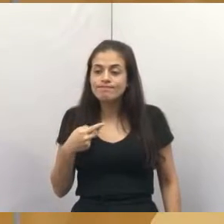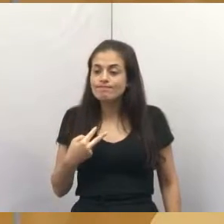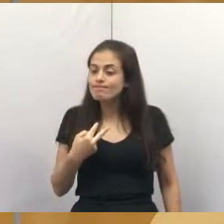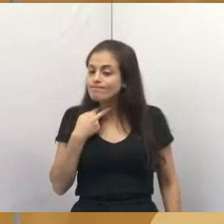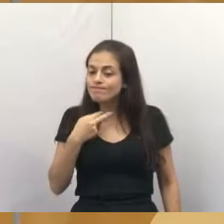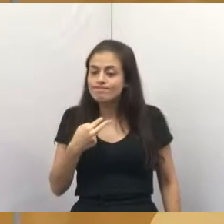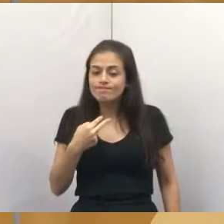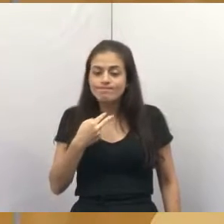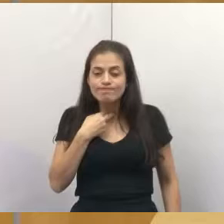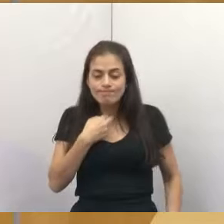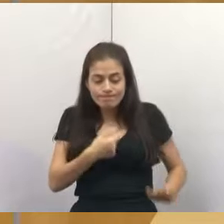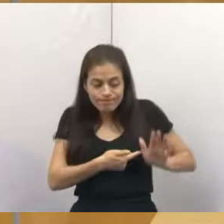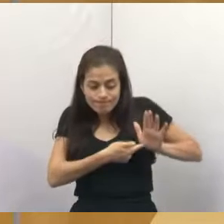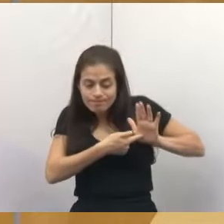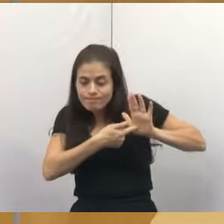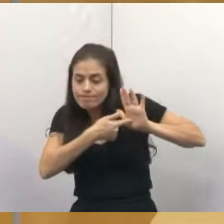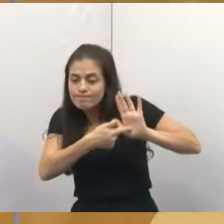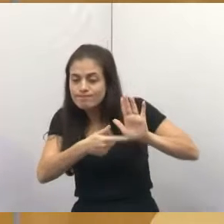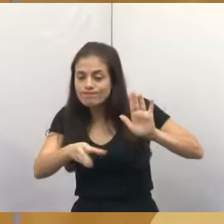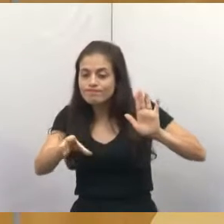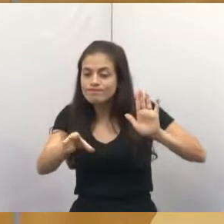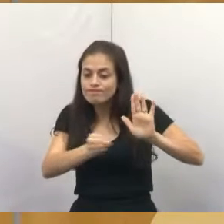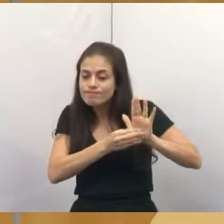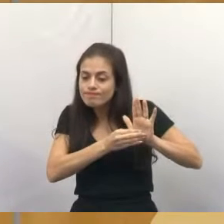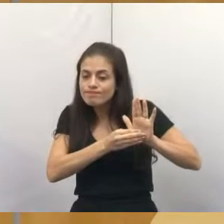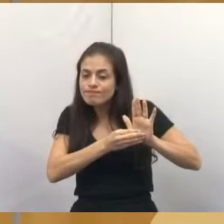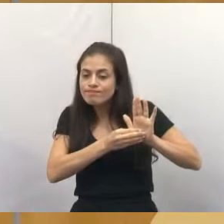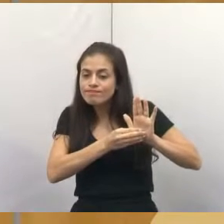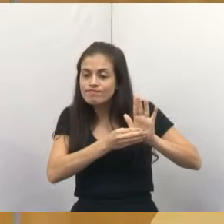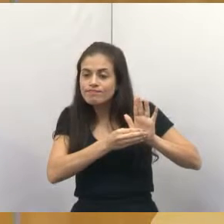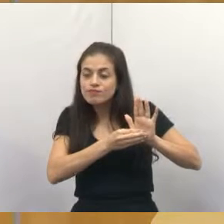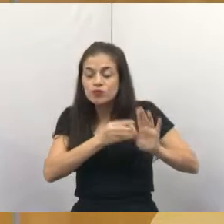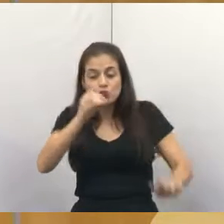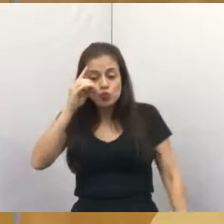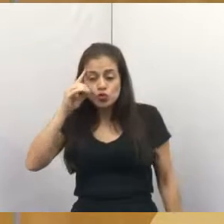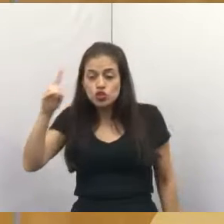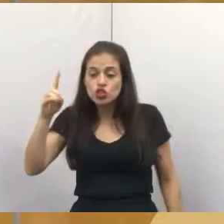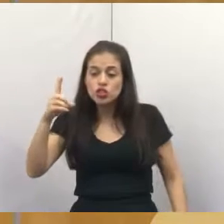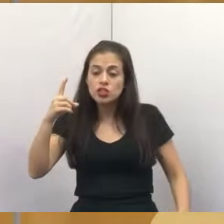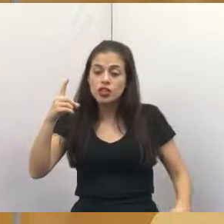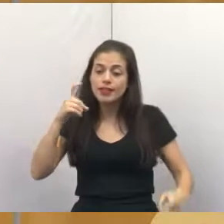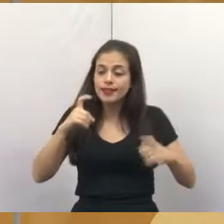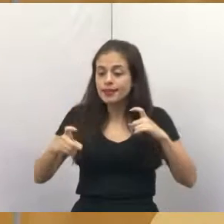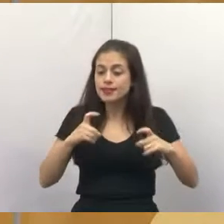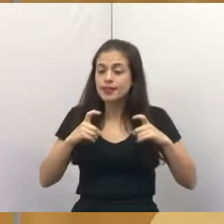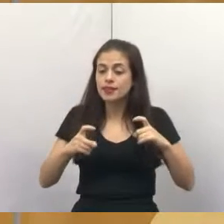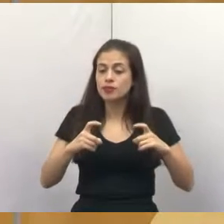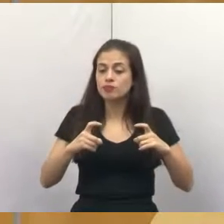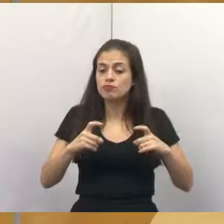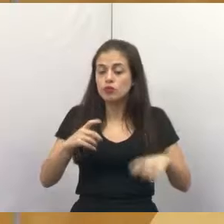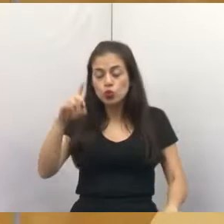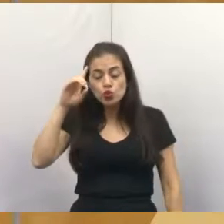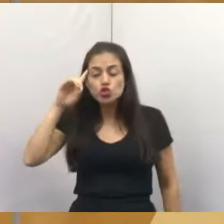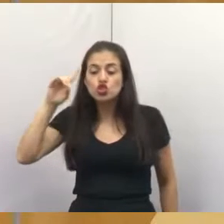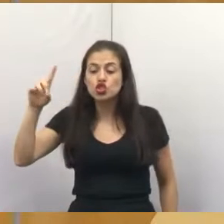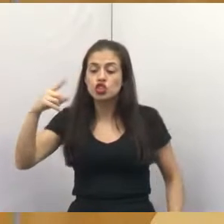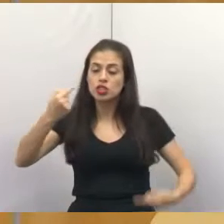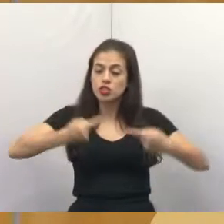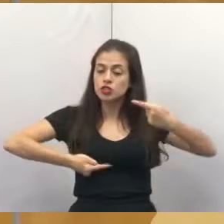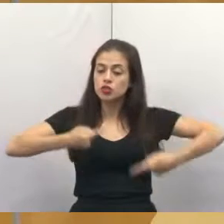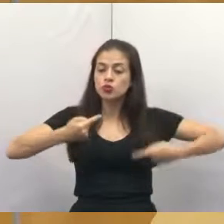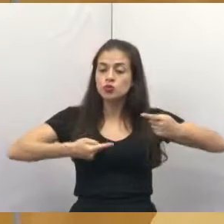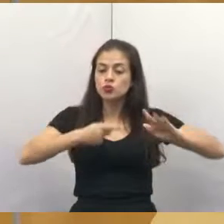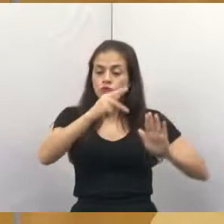apresentar emendas, subemendas no dia da sessão, no dia da discussão do projeto.